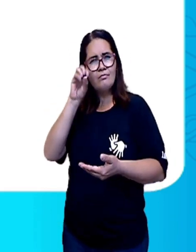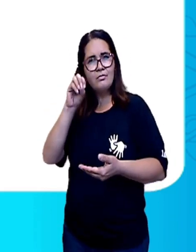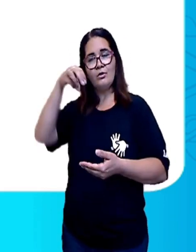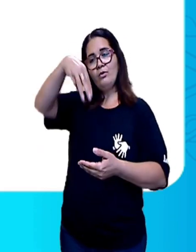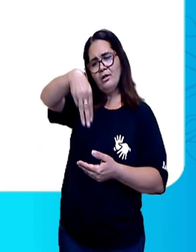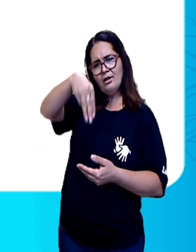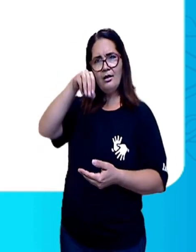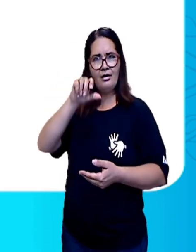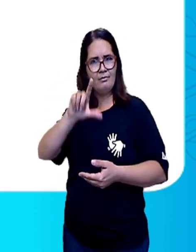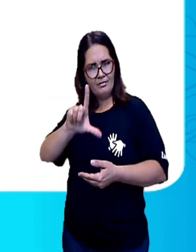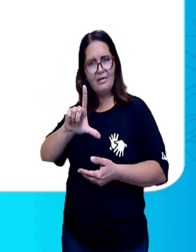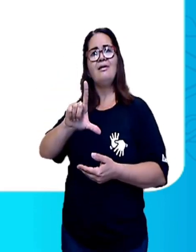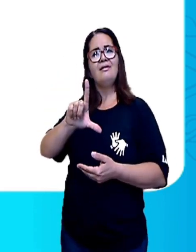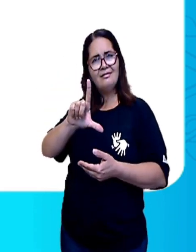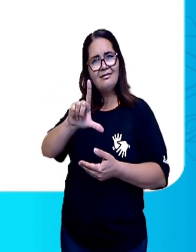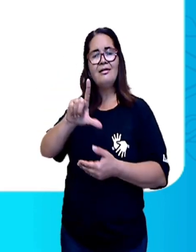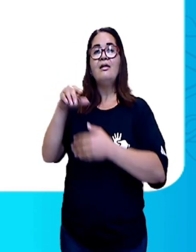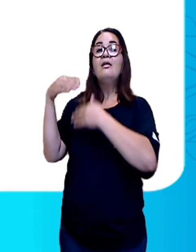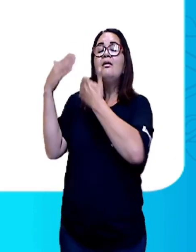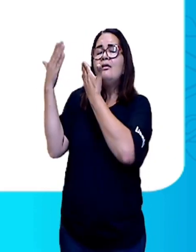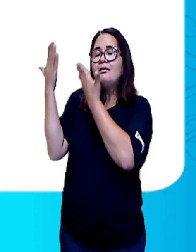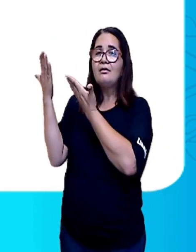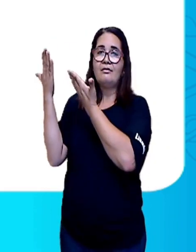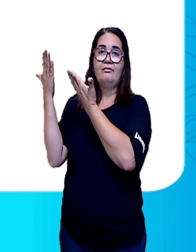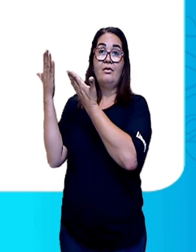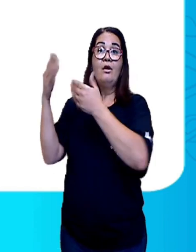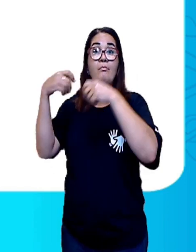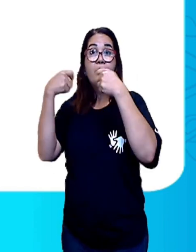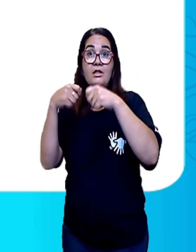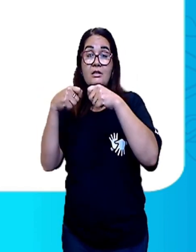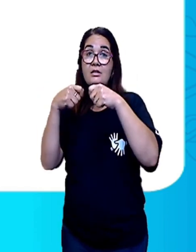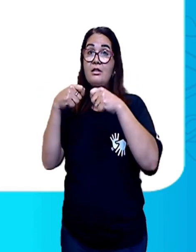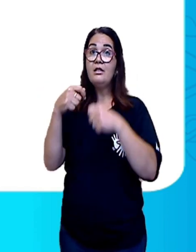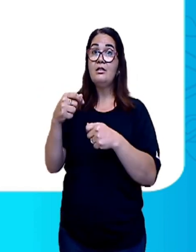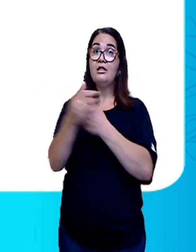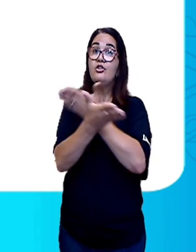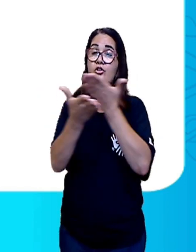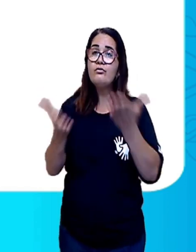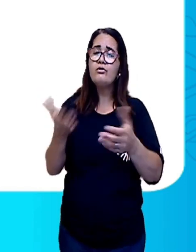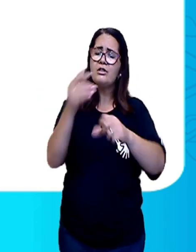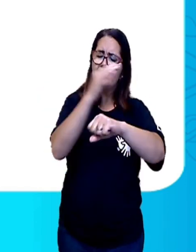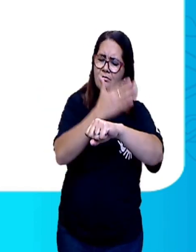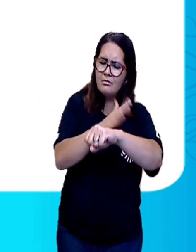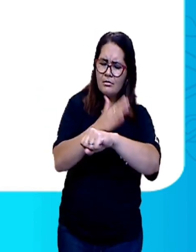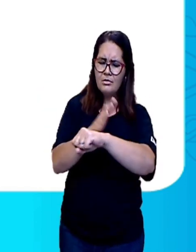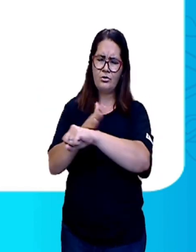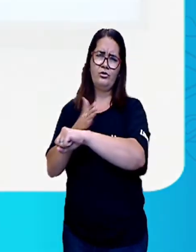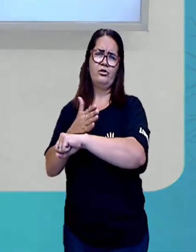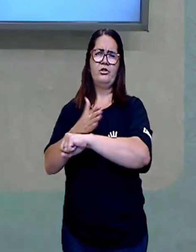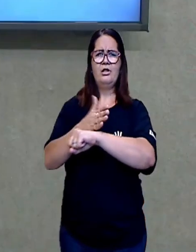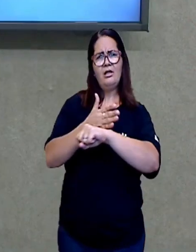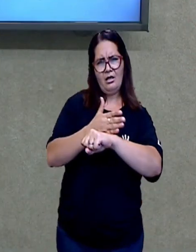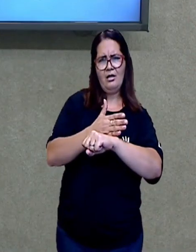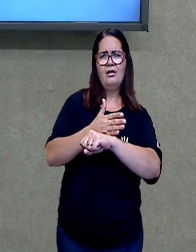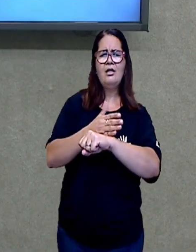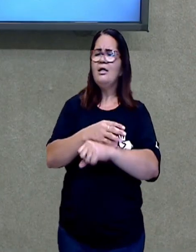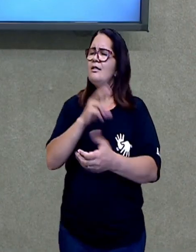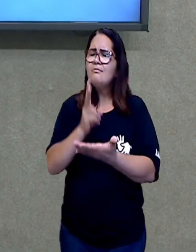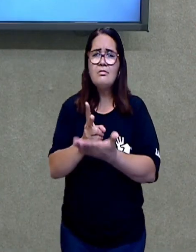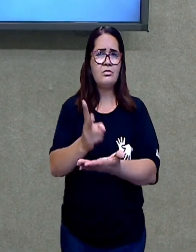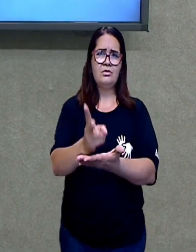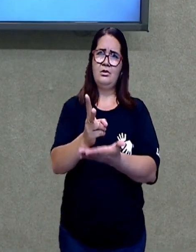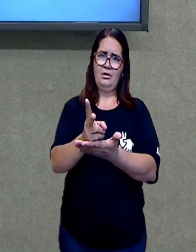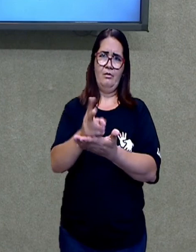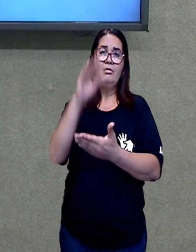desse exercício, ela tem que ser constante. Fazer a conversão, praticar de litro para ml, para que